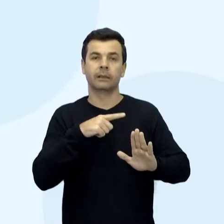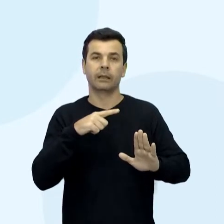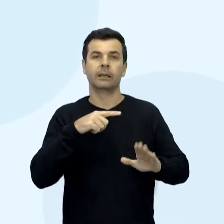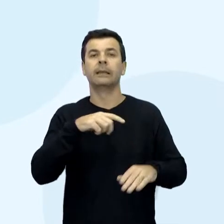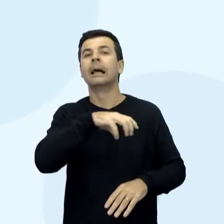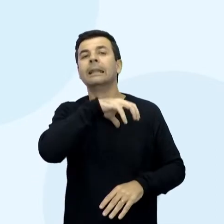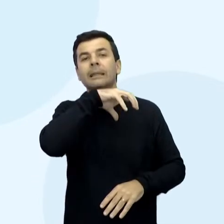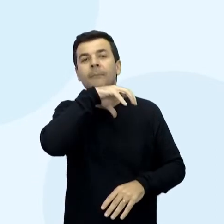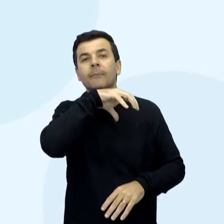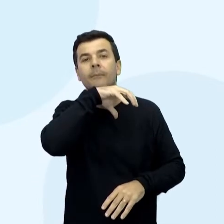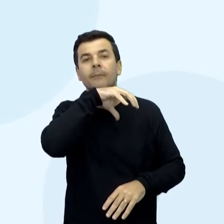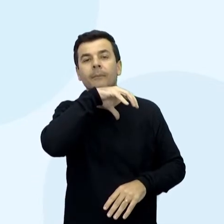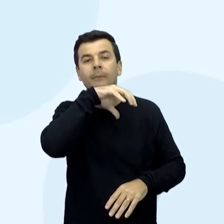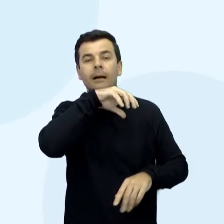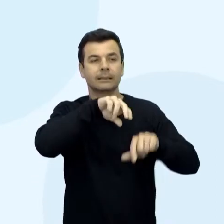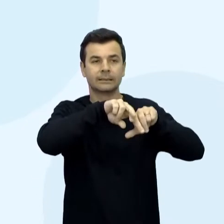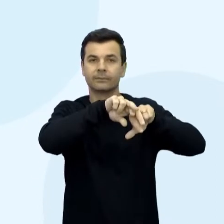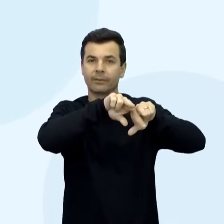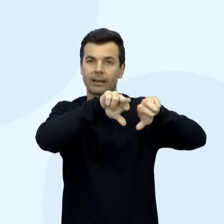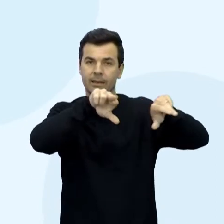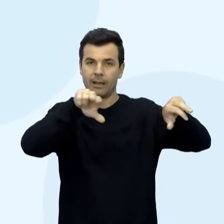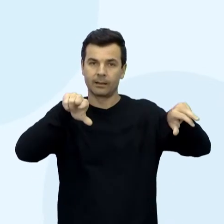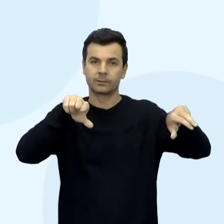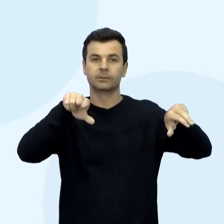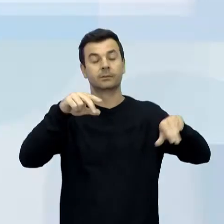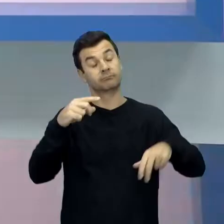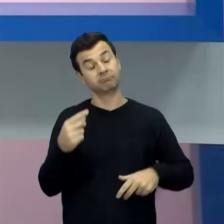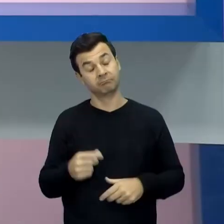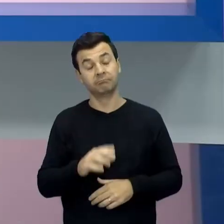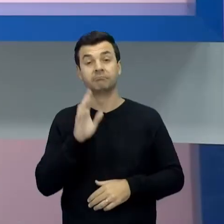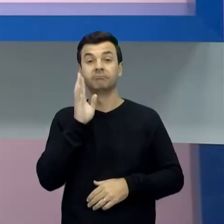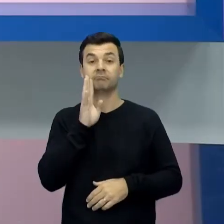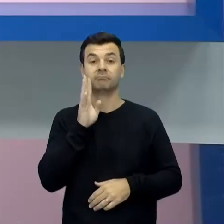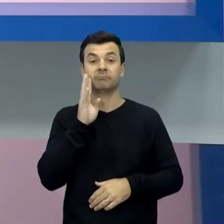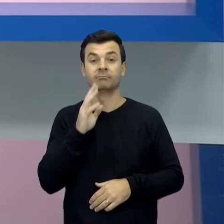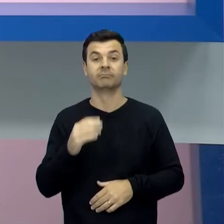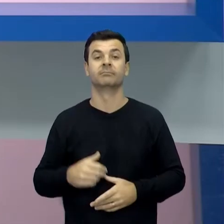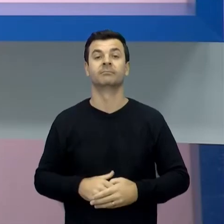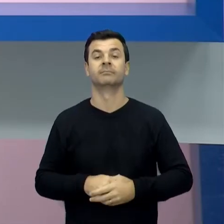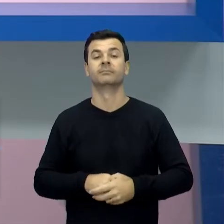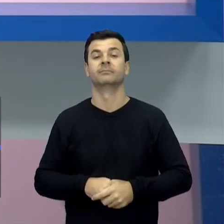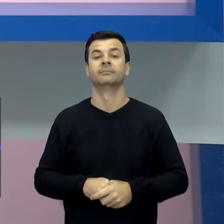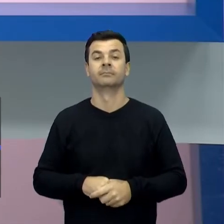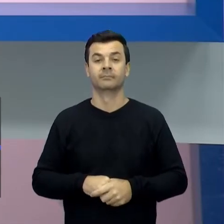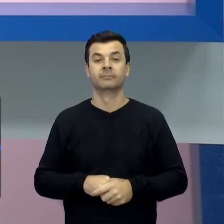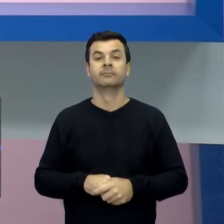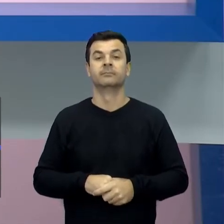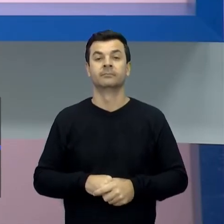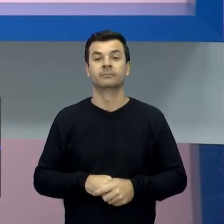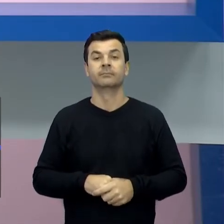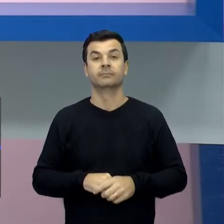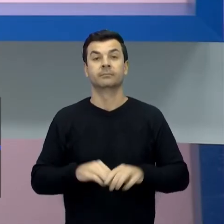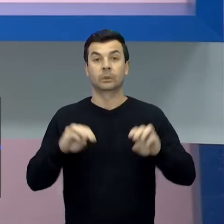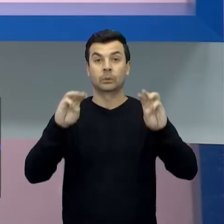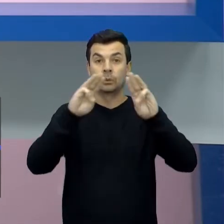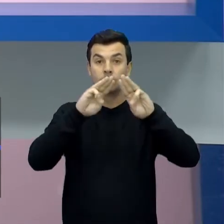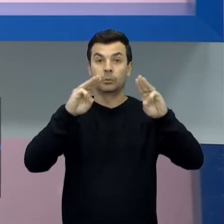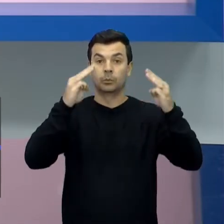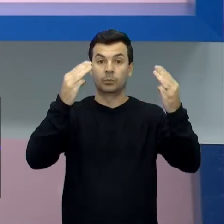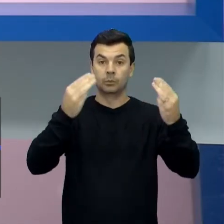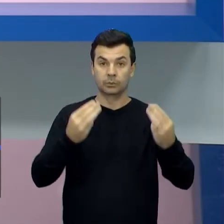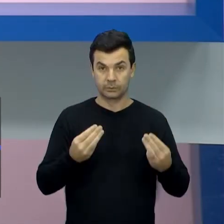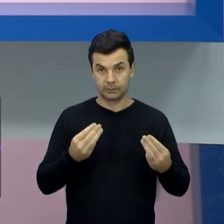zoológico com animais exóticos. Então, olha só que interessante, pode voltar para mim. Esse Museu 1, ele tinha não só